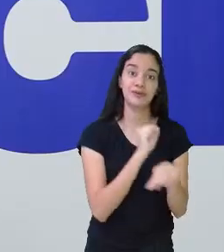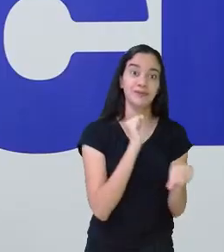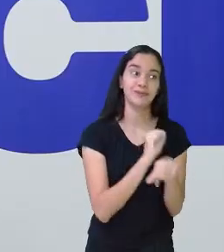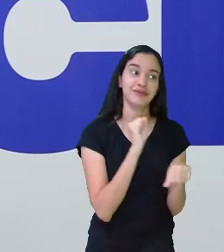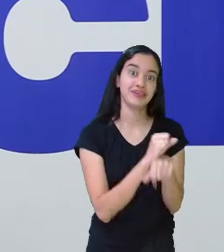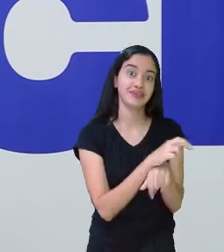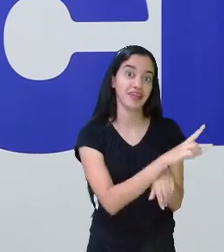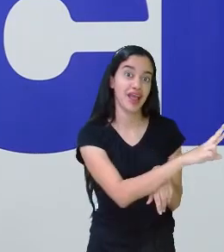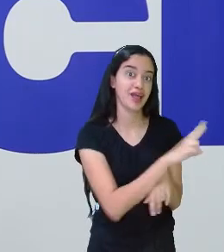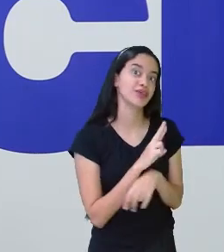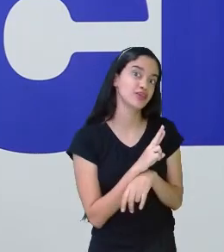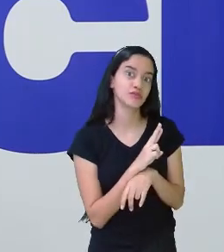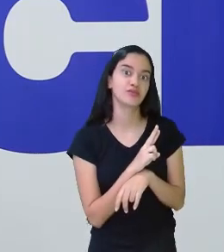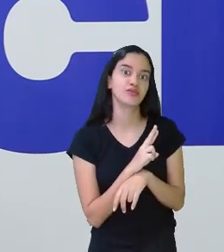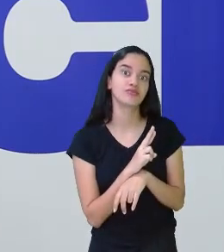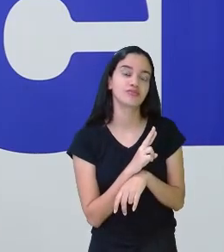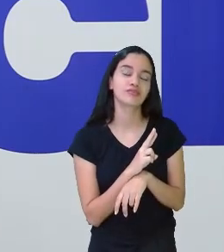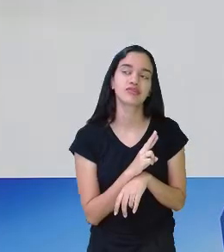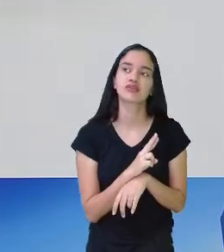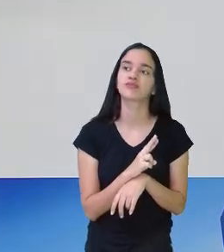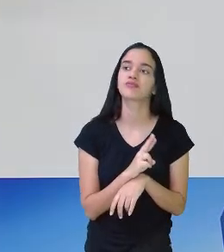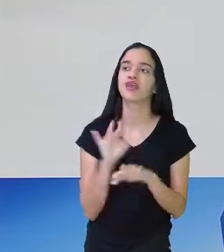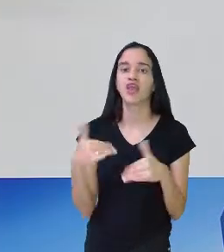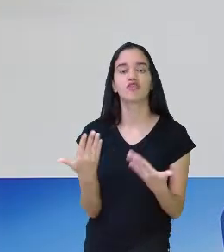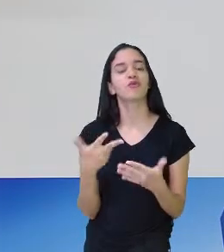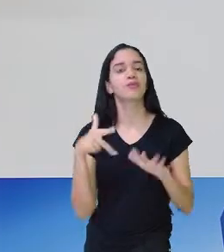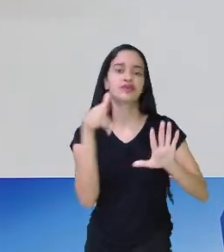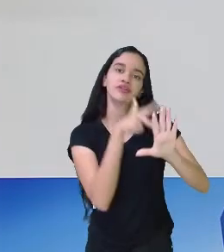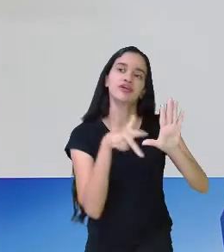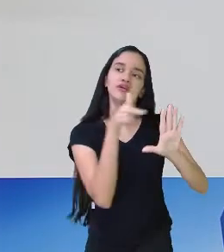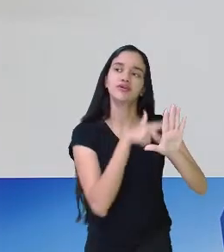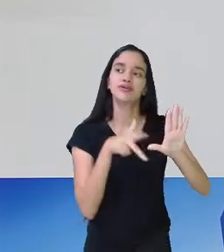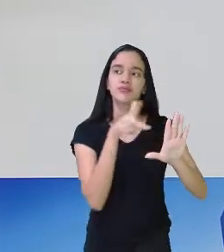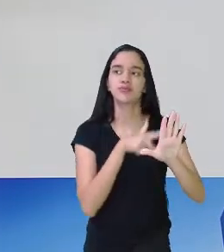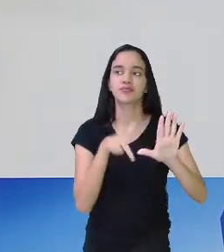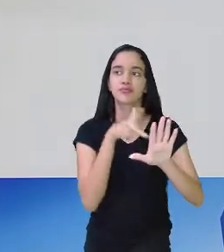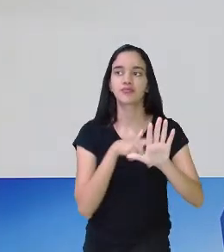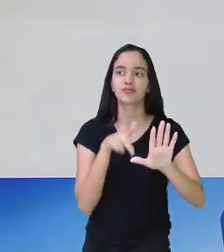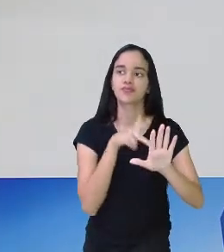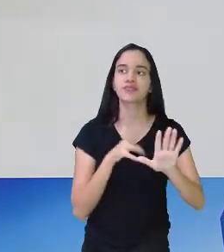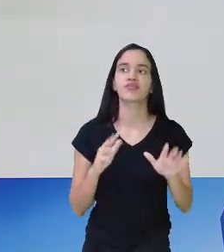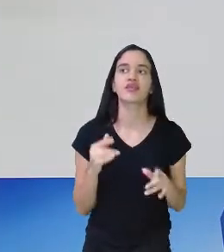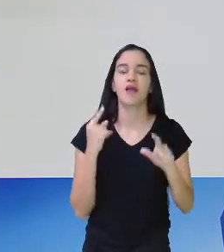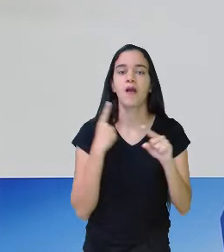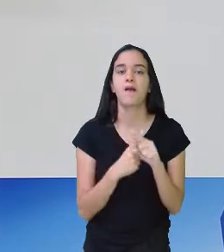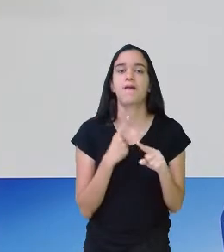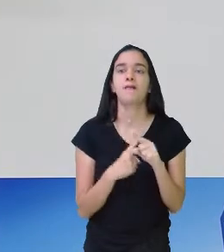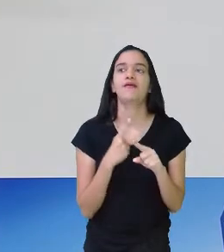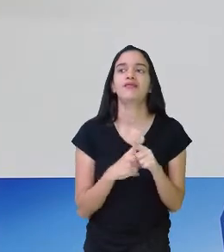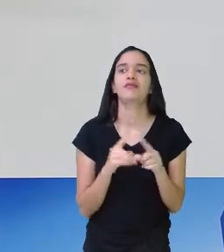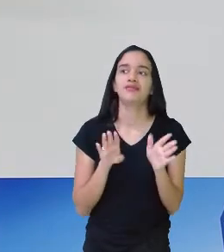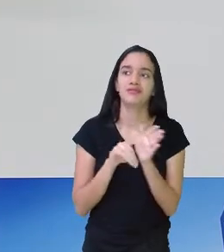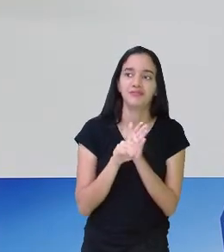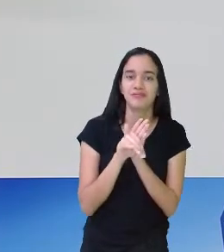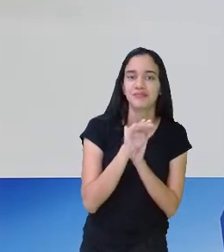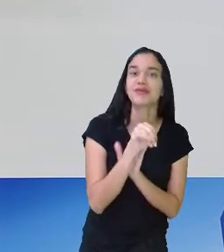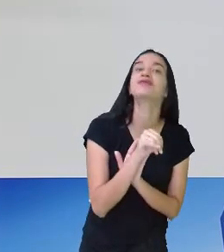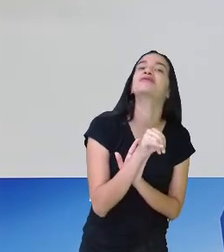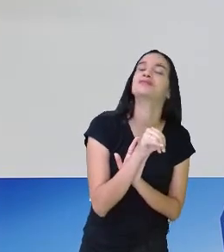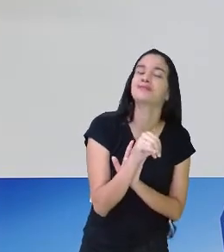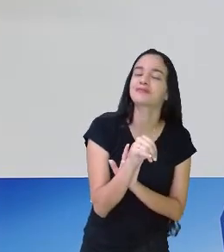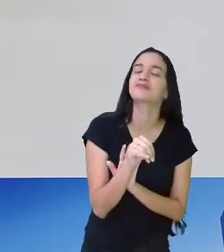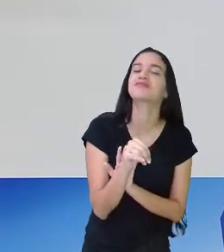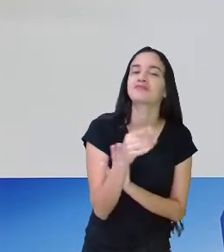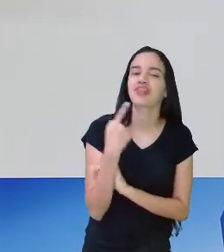a resposta. Onde está, hein, minha Então, gente? vou pedir para minha produção abrir algum desses 2 aqui. A Bruna botou aqui bactéria aqui. Bactéria, um